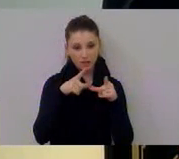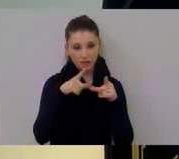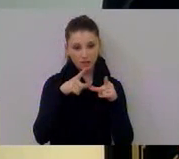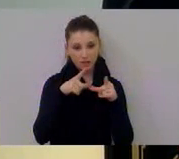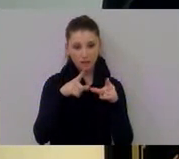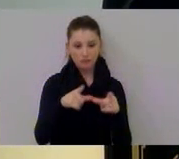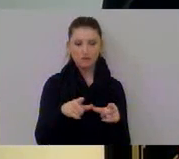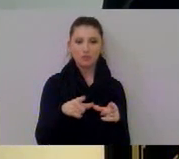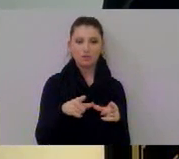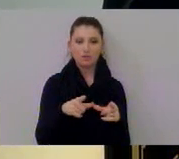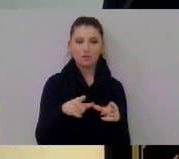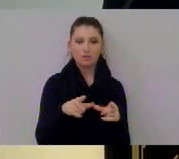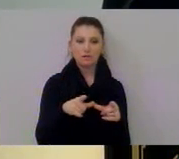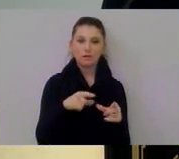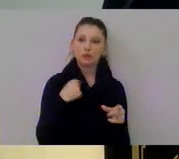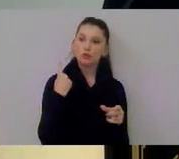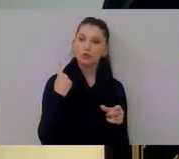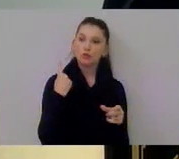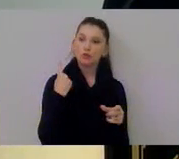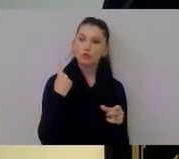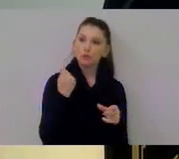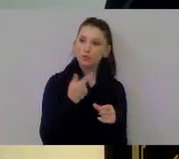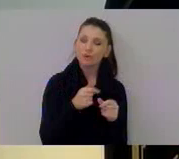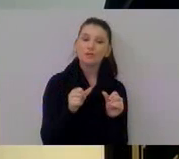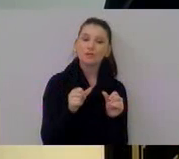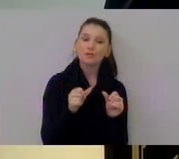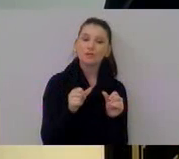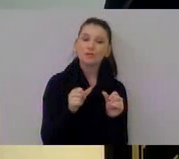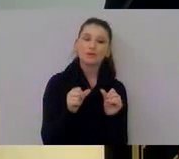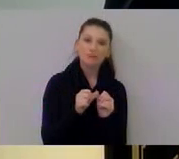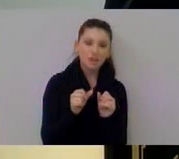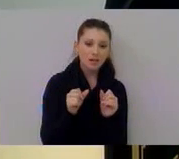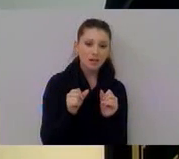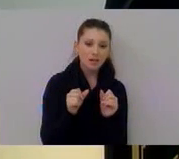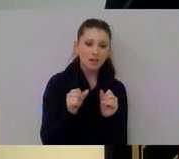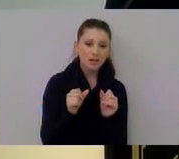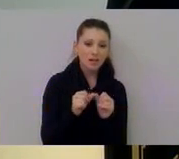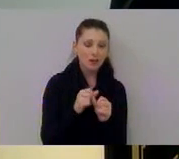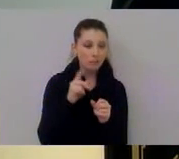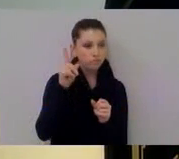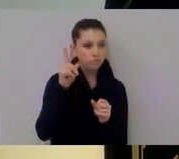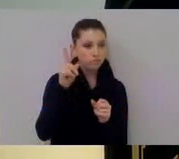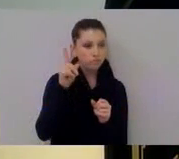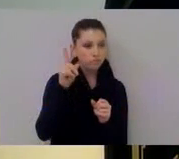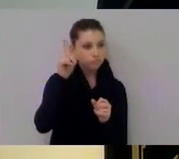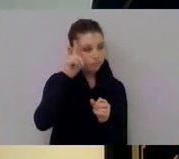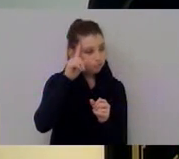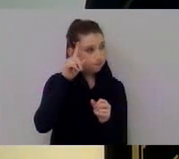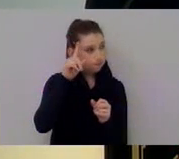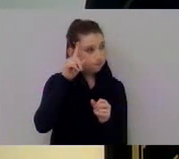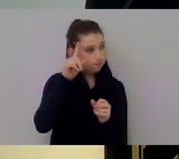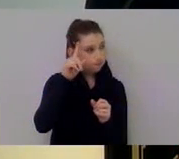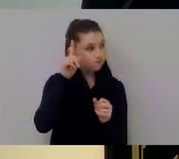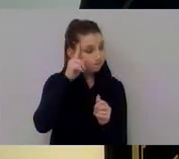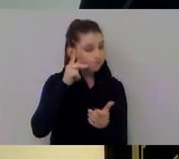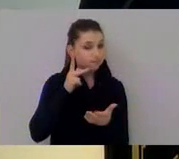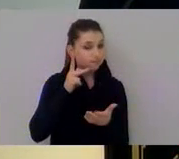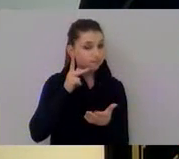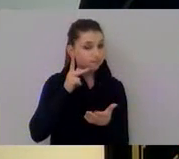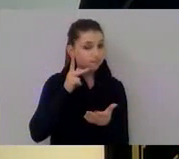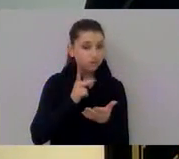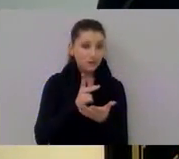dia, toda sessão, fazendo para o prefeito, fazendo para o governo do estado, para o governo